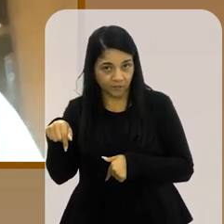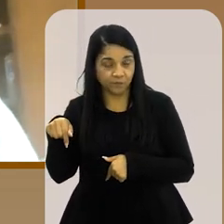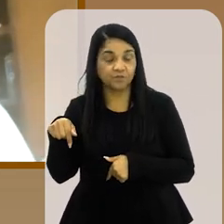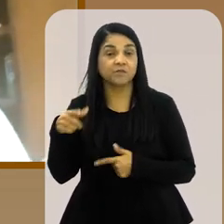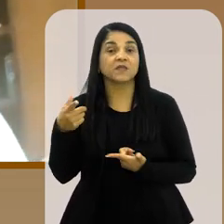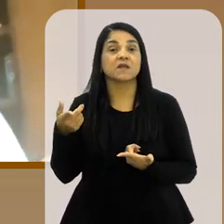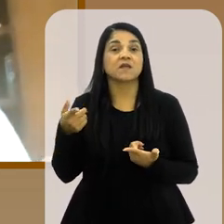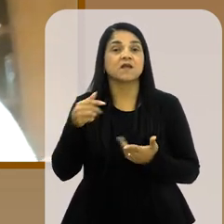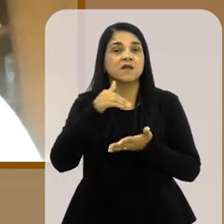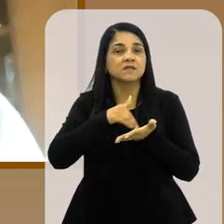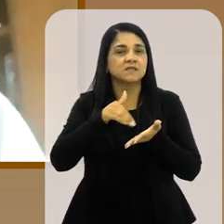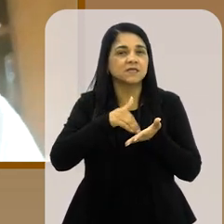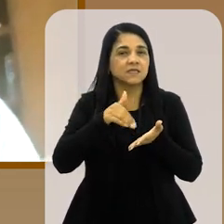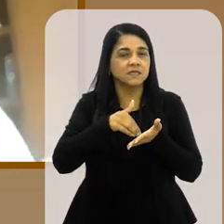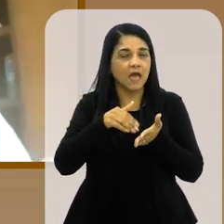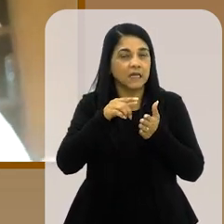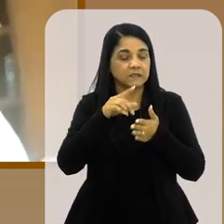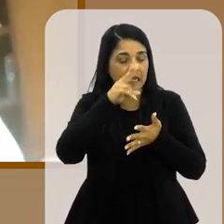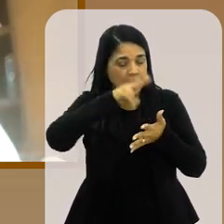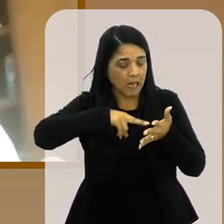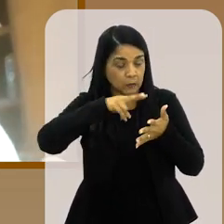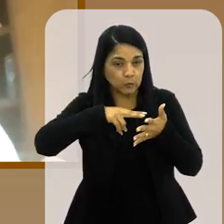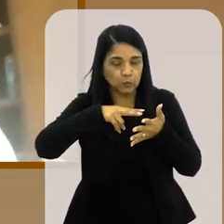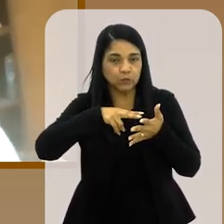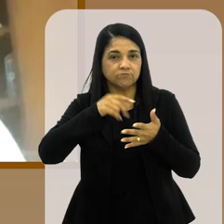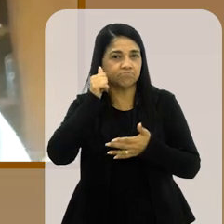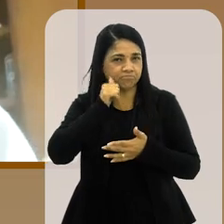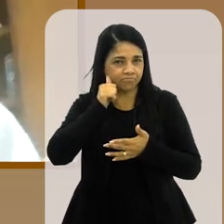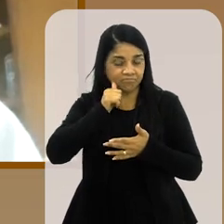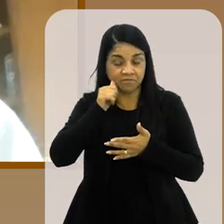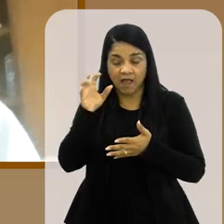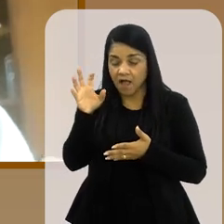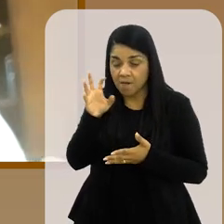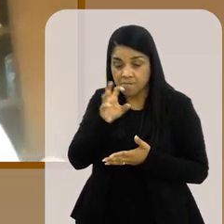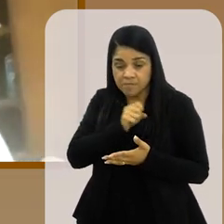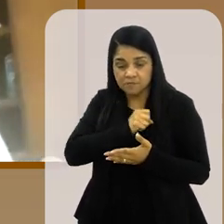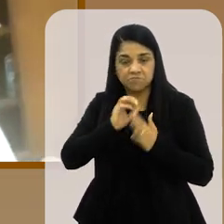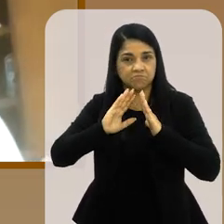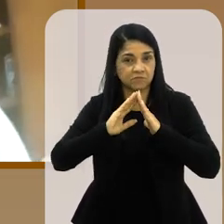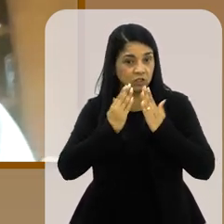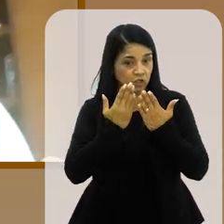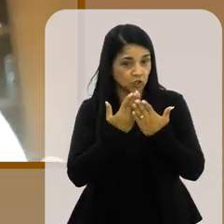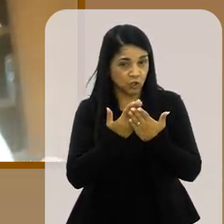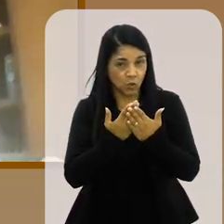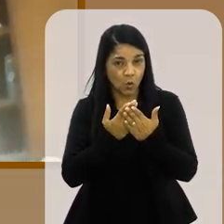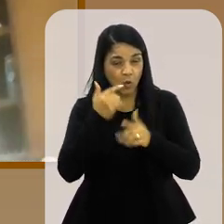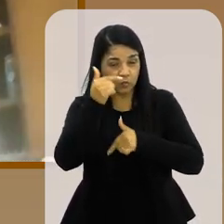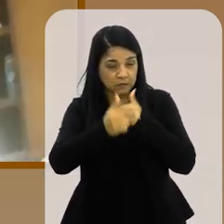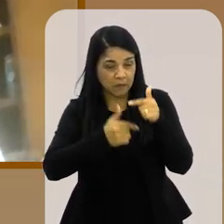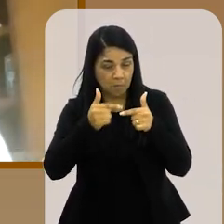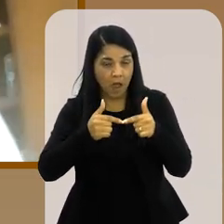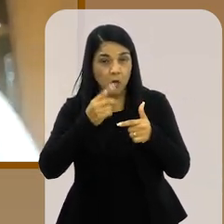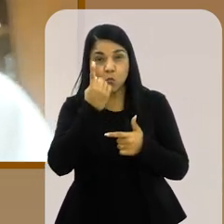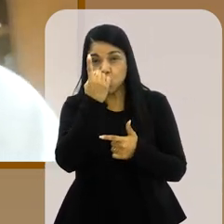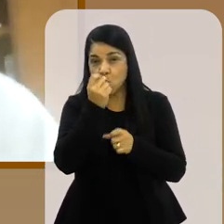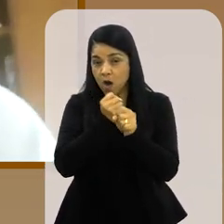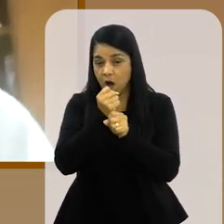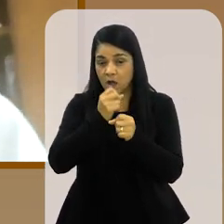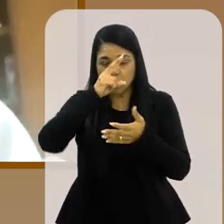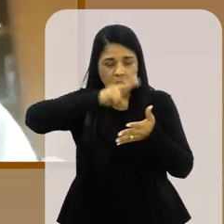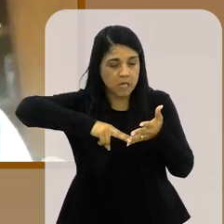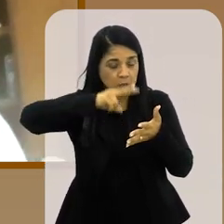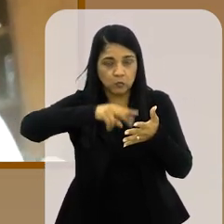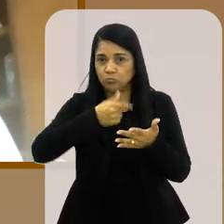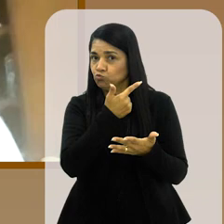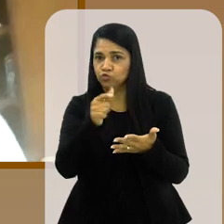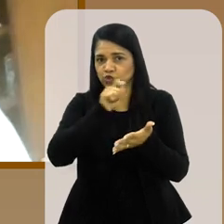A secretária de leitura ficou apaixonada com o trabalho que eu fiz numa escola durante um ano de leitura, sem escrita, só